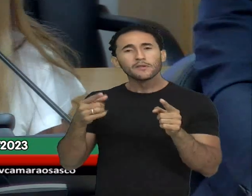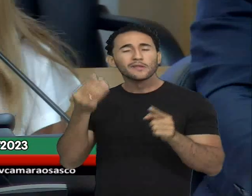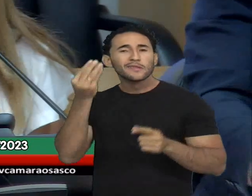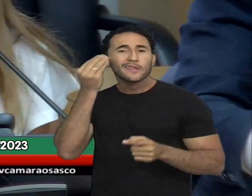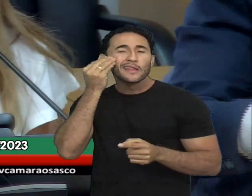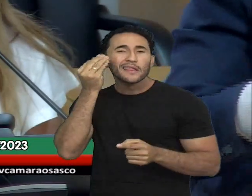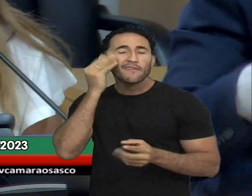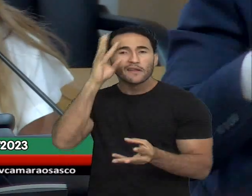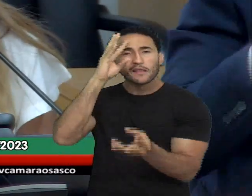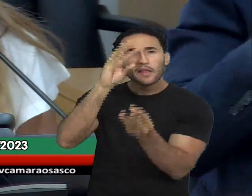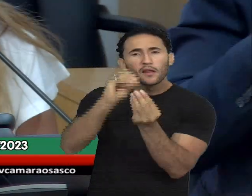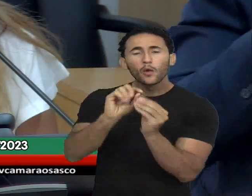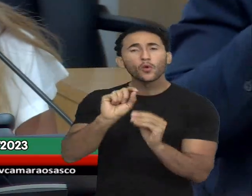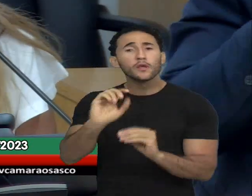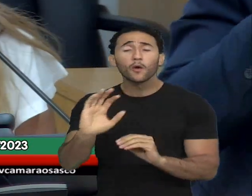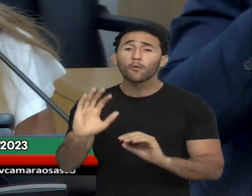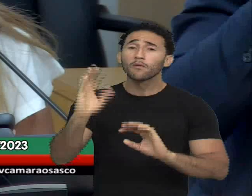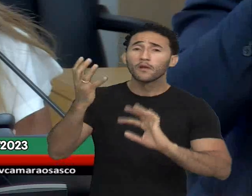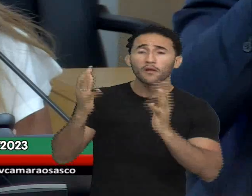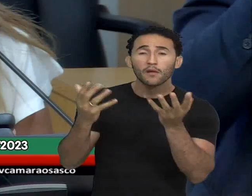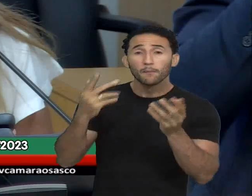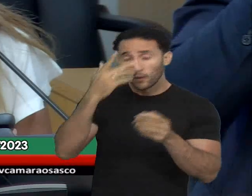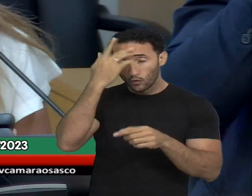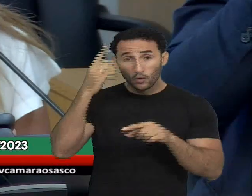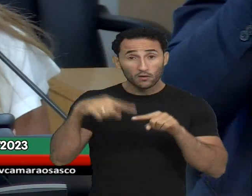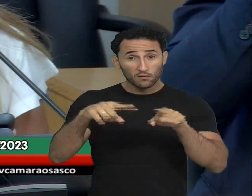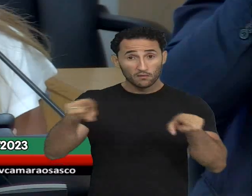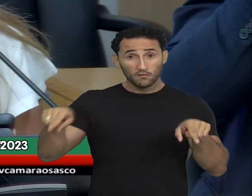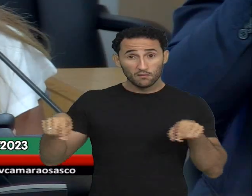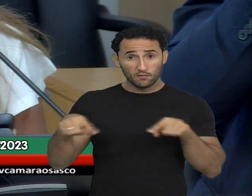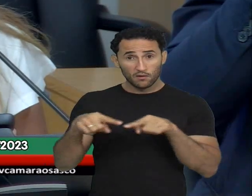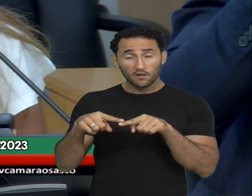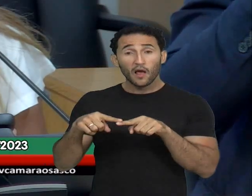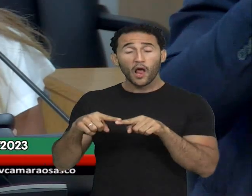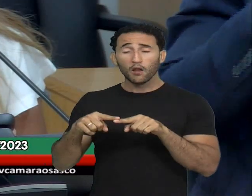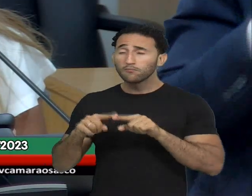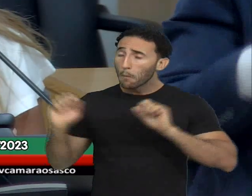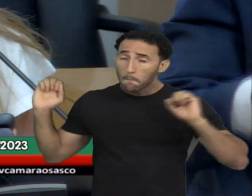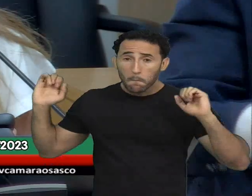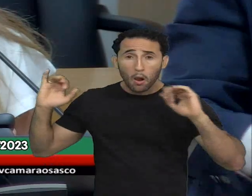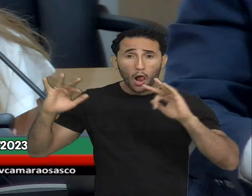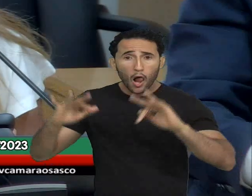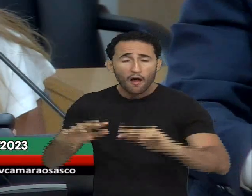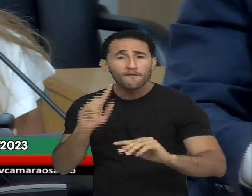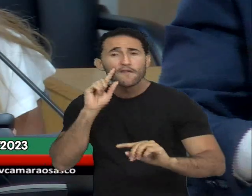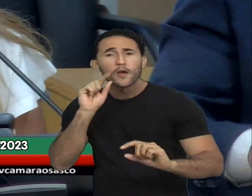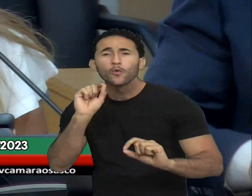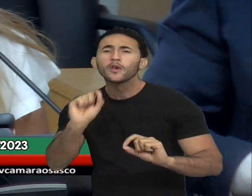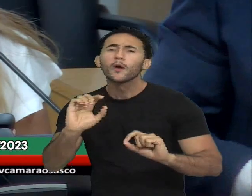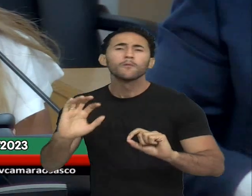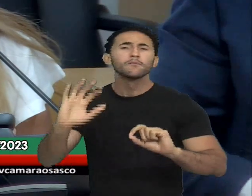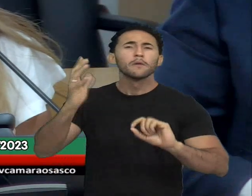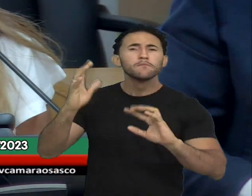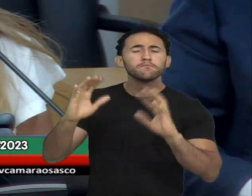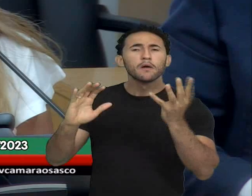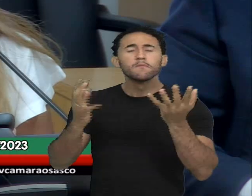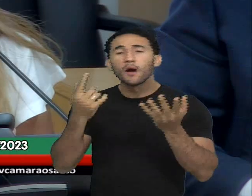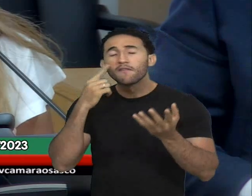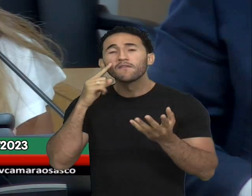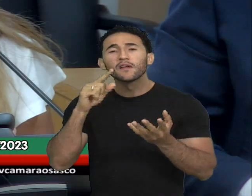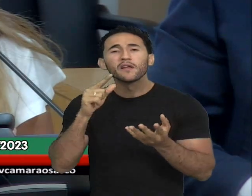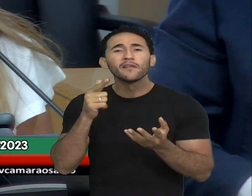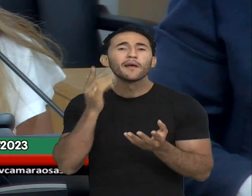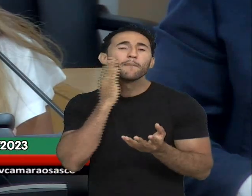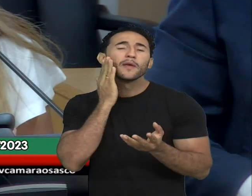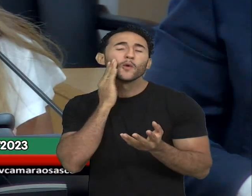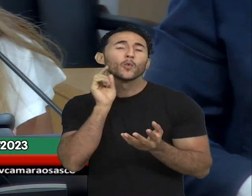né? A diretora que colocava todo mundo na sala para ouvir, porque o mais importante é a gente poder ouvir, né? Ouvir para a gente poder